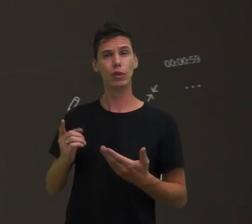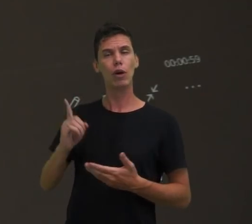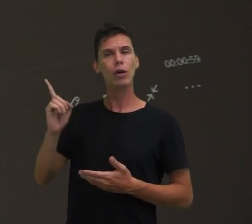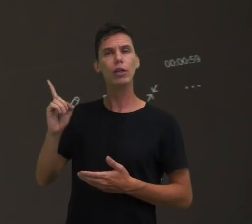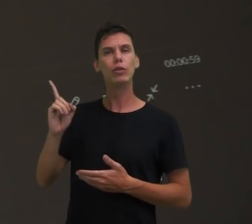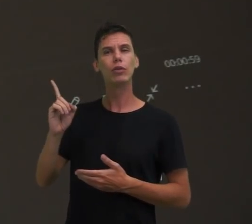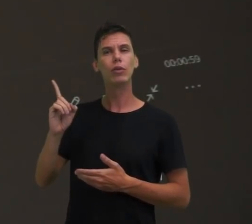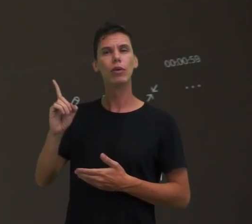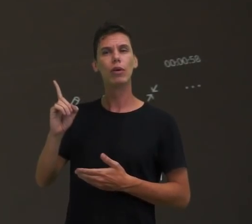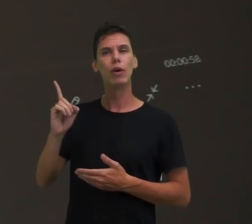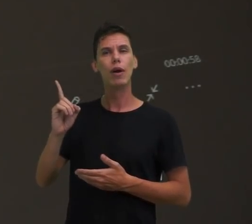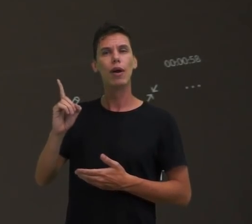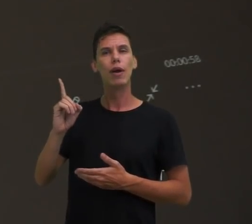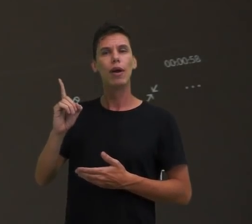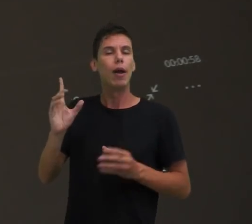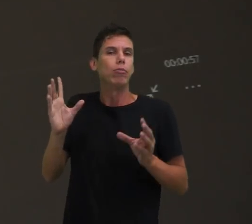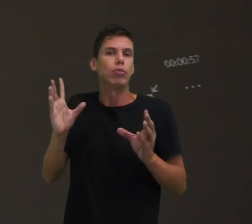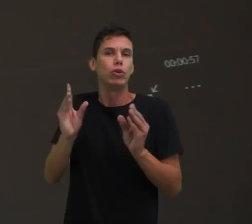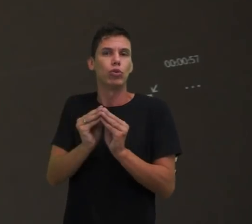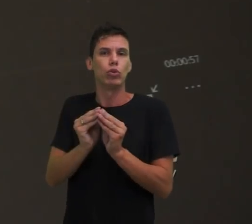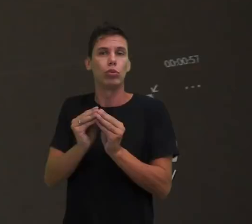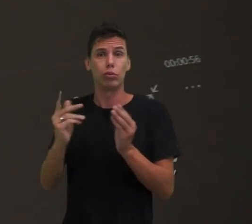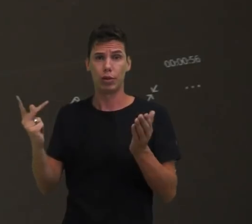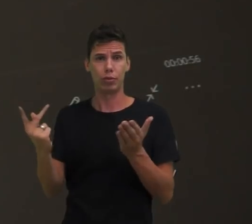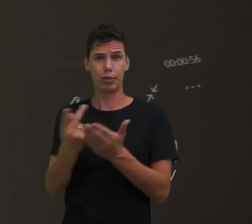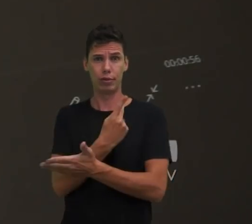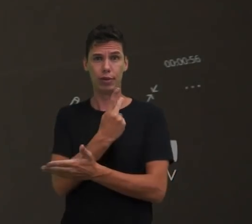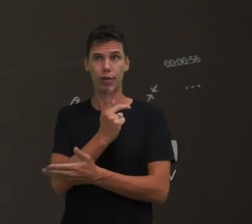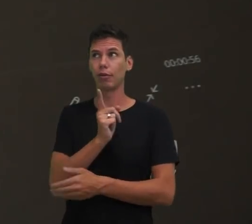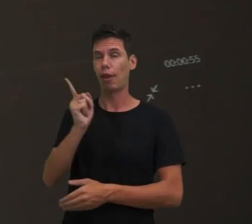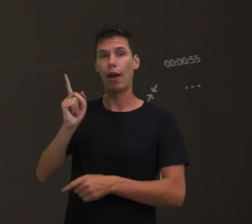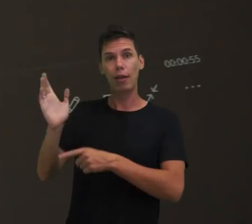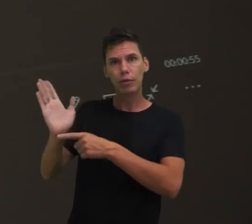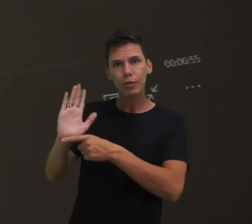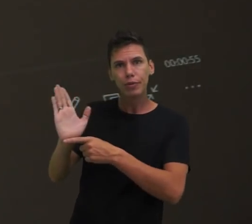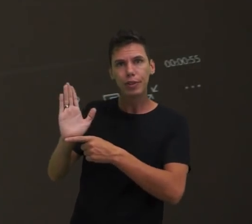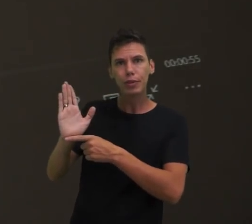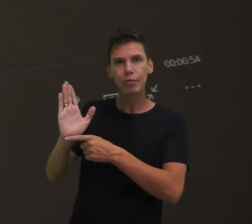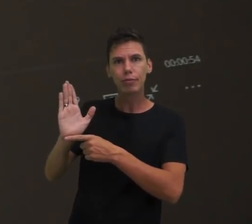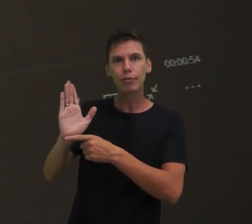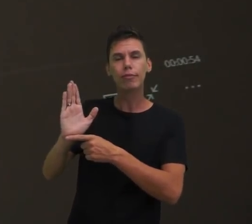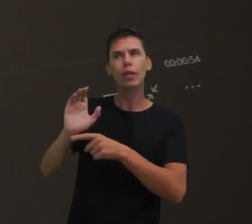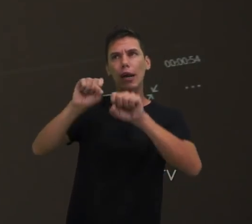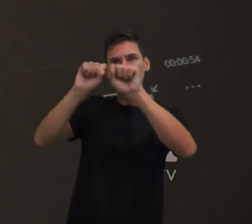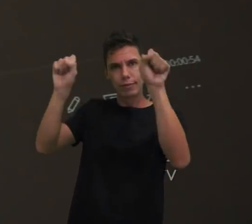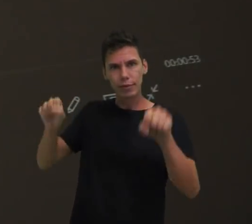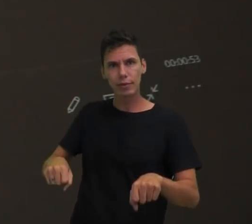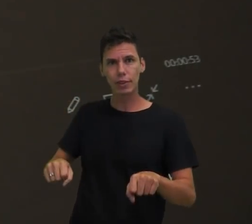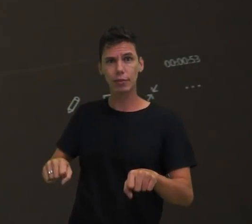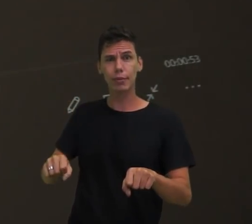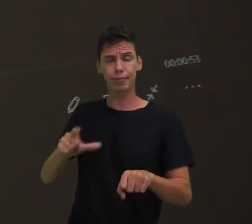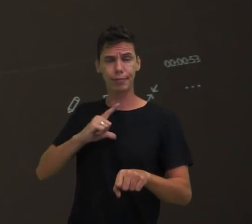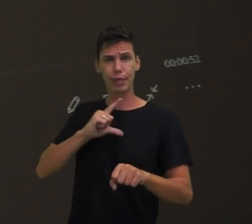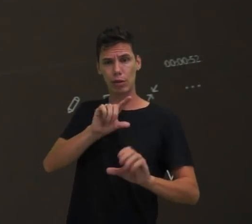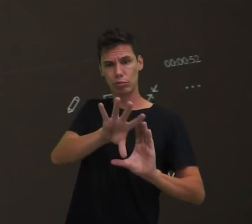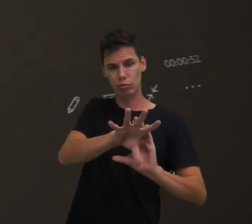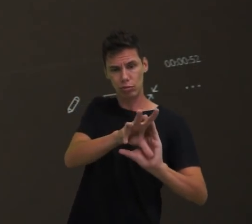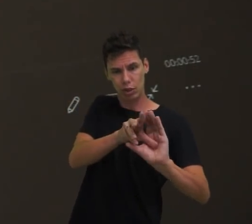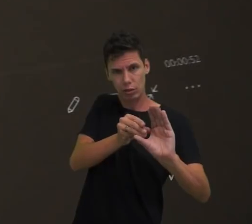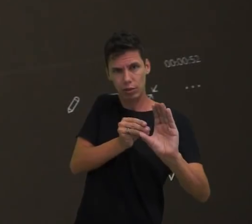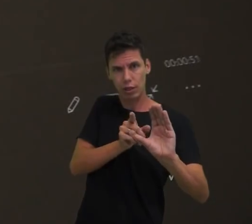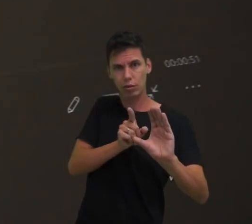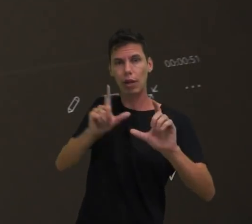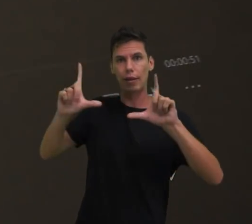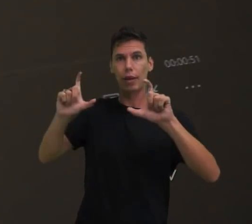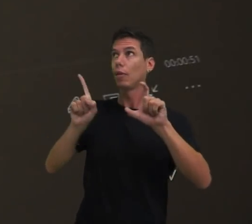Então, isso aqui é meio que uma ilustração do que está acontecendo naquele sistema, tá? Só que é algo um pouquinho diferente. Tem um buraco